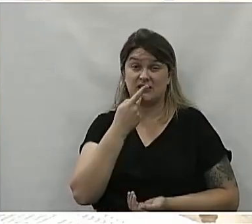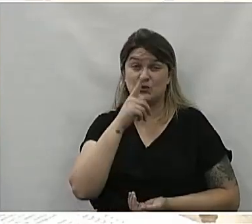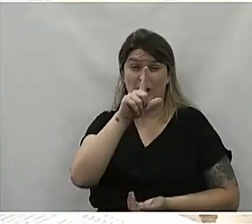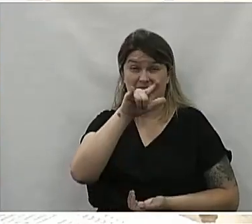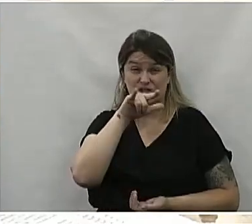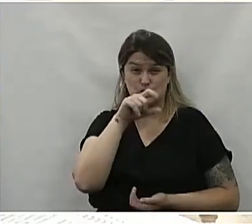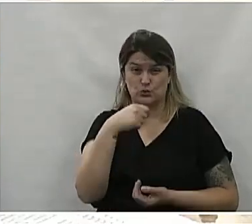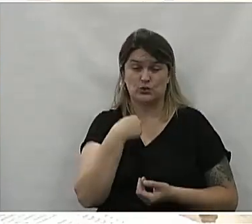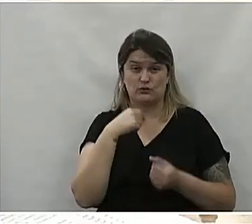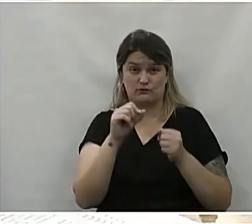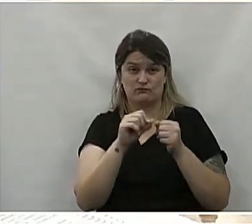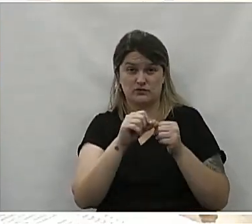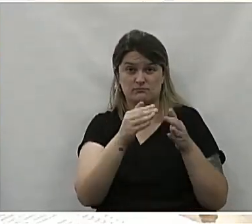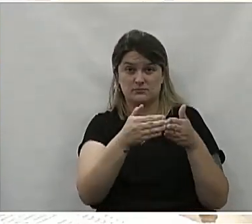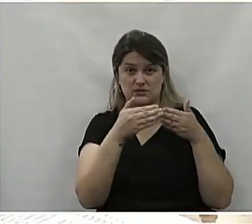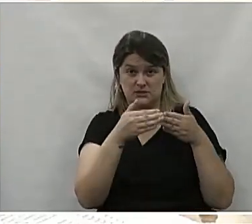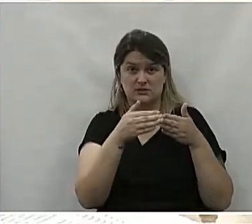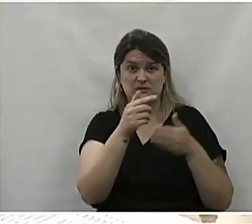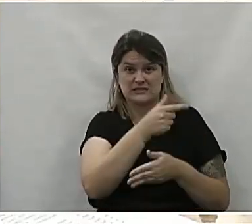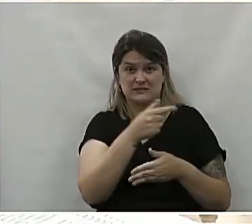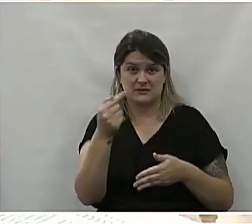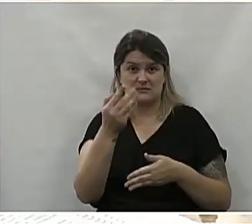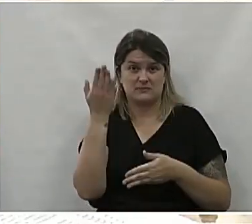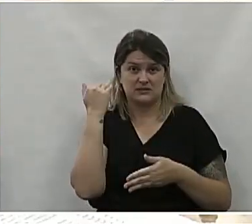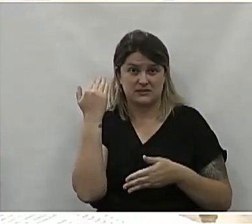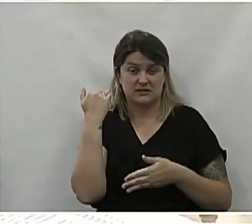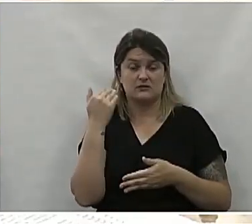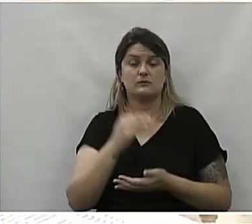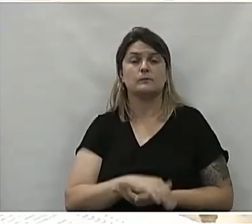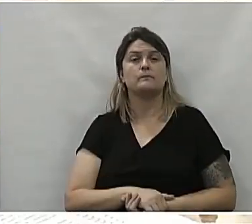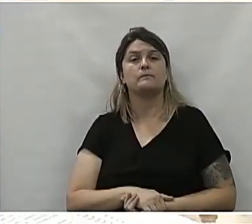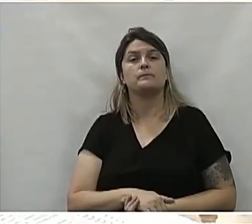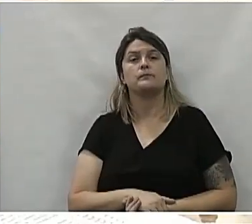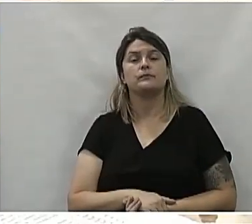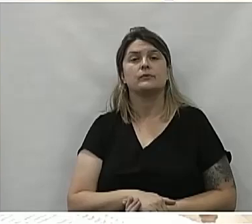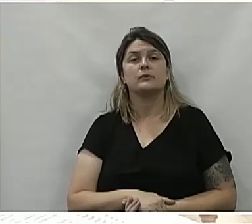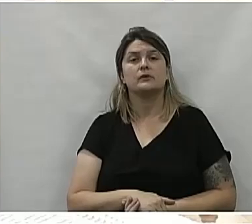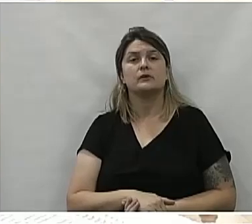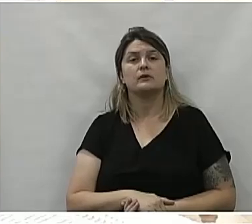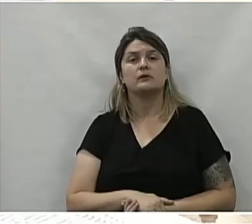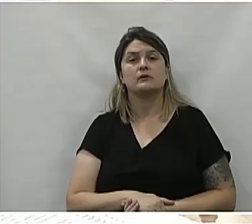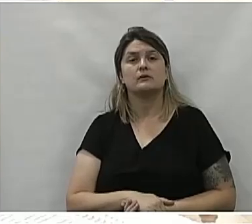Que eu entrei Com um requerimento Na passada Que o nobre colega Falou ali O Godoy